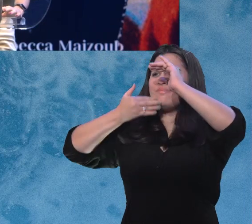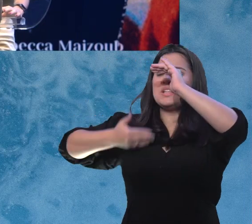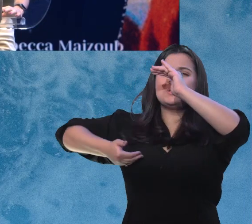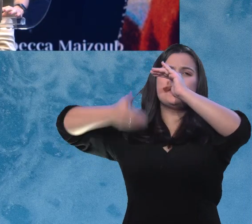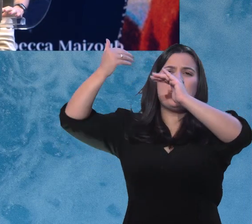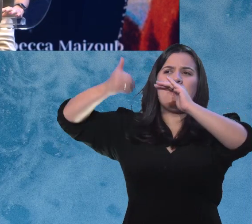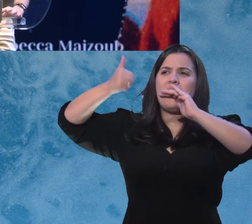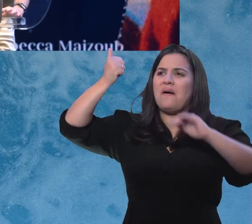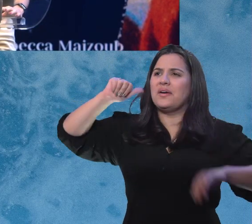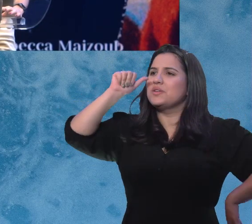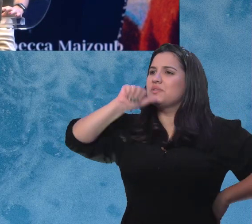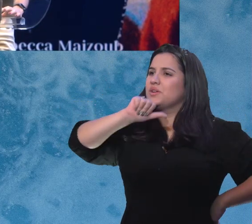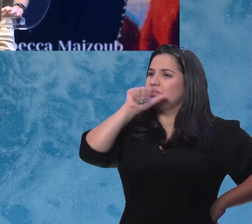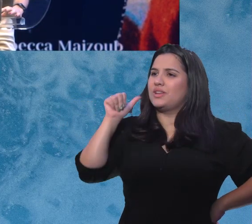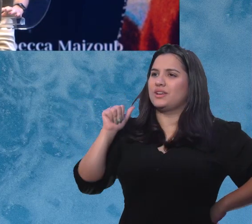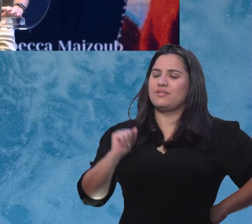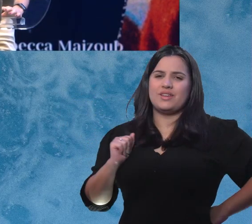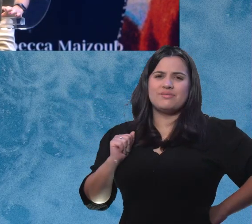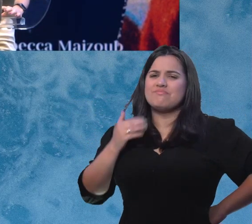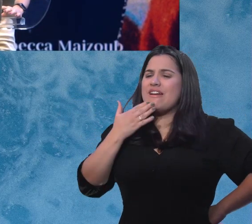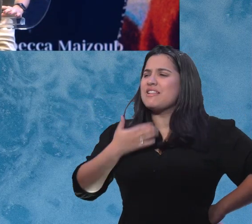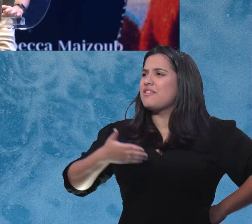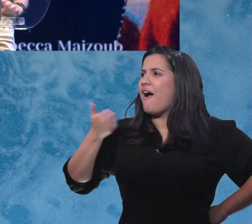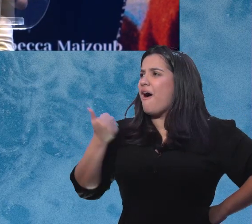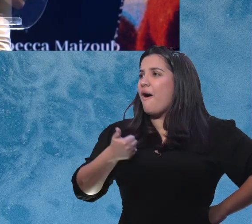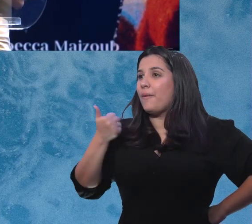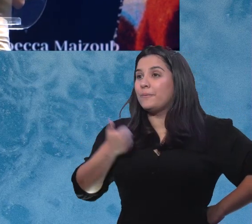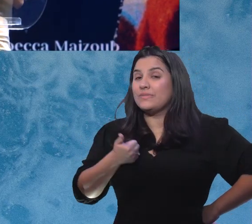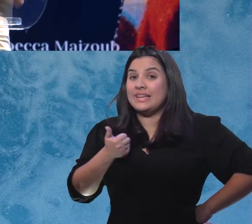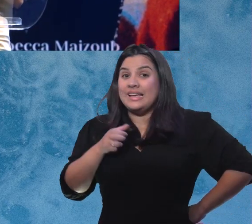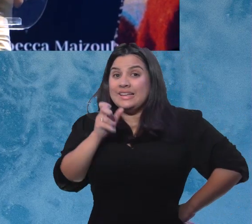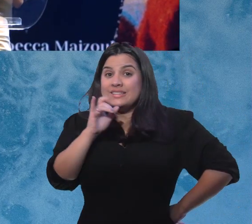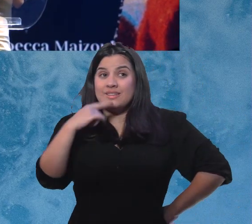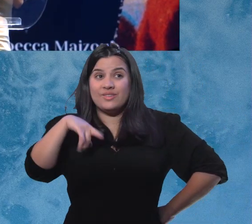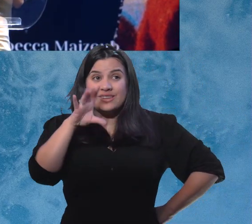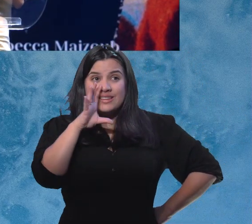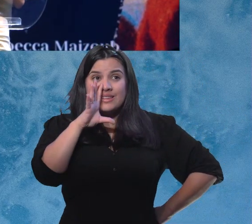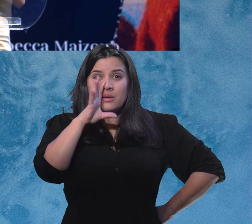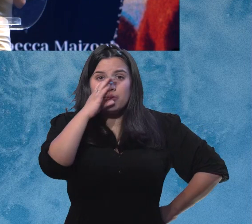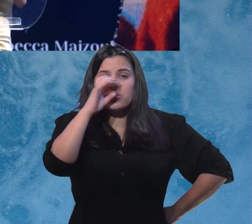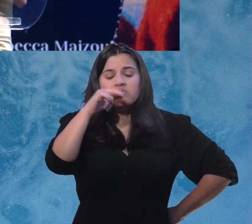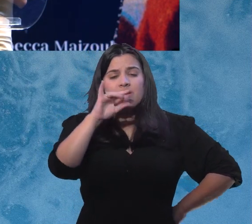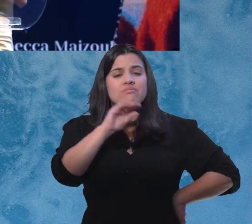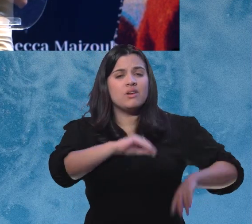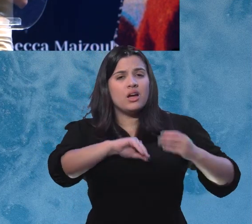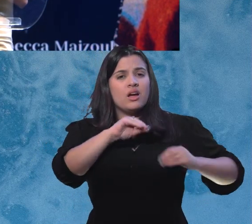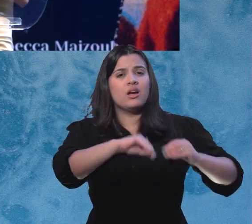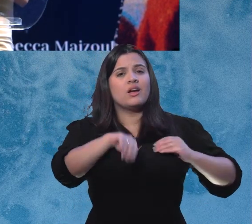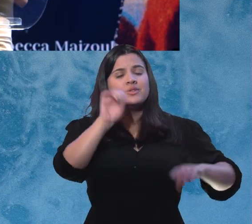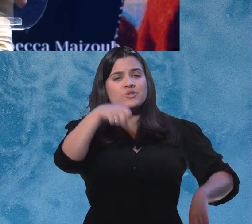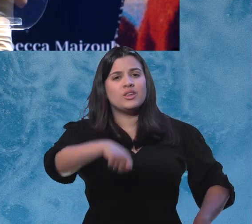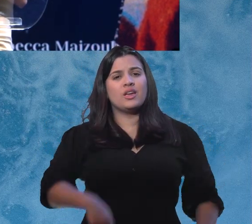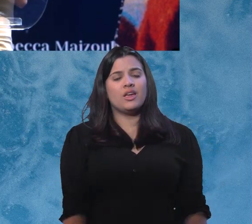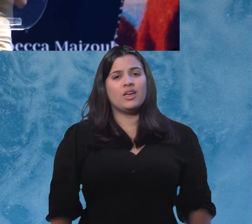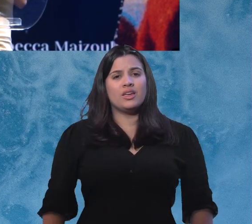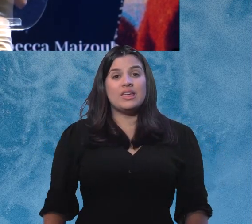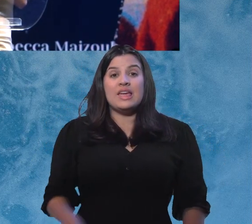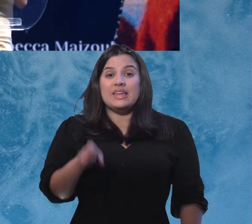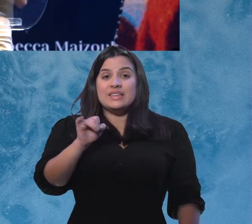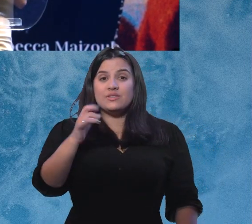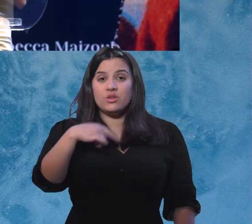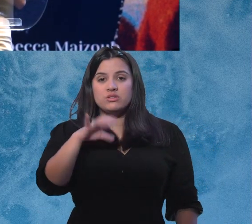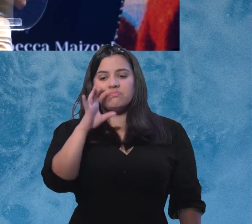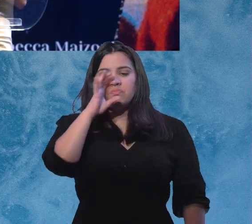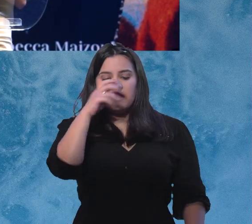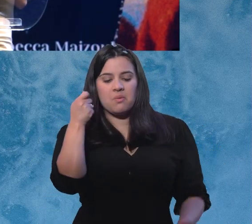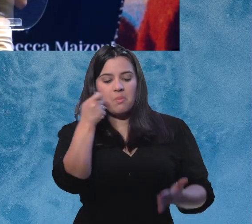é melhor que ofertas de gordura de carneiros. A rebeldia é um pecado tão grave quanto a feitiçaria. E persistir no erro